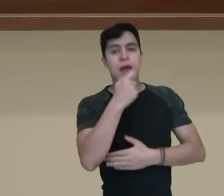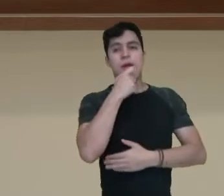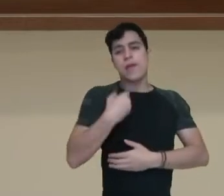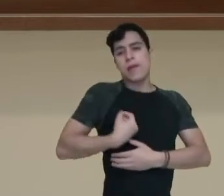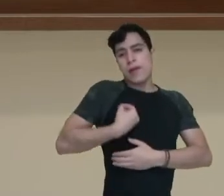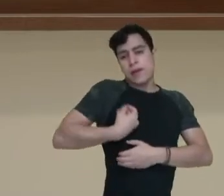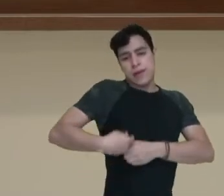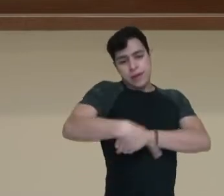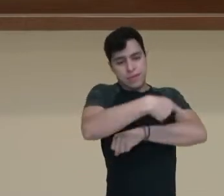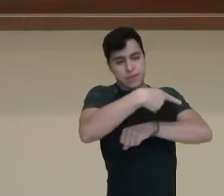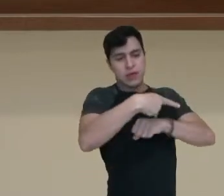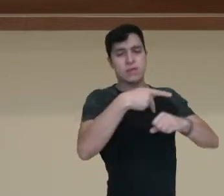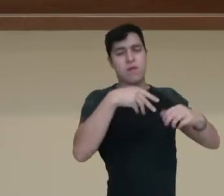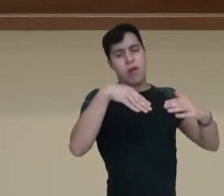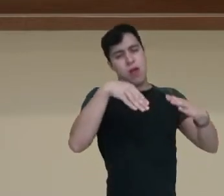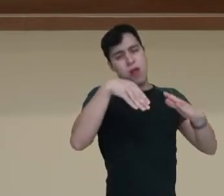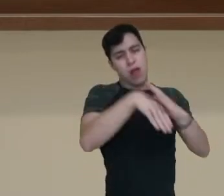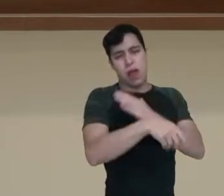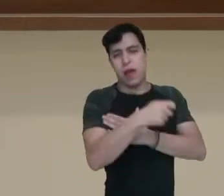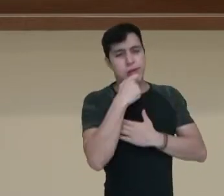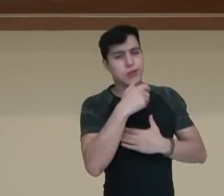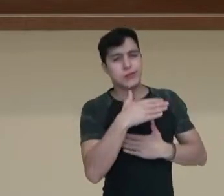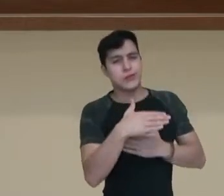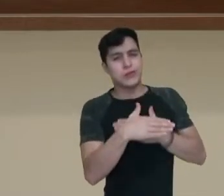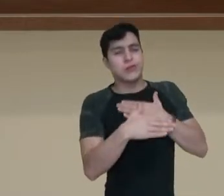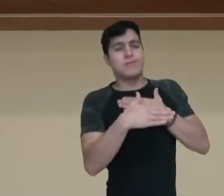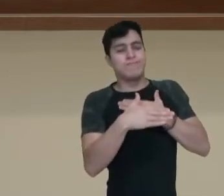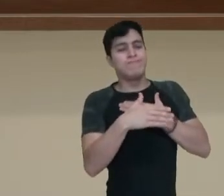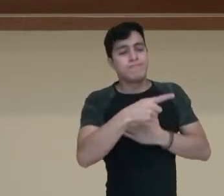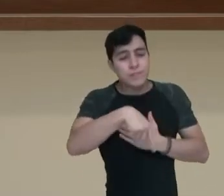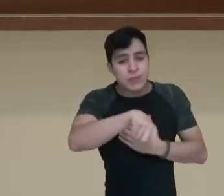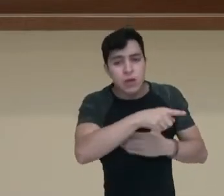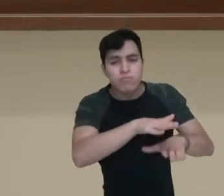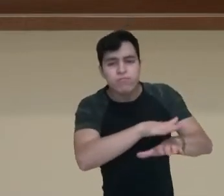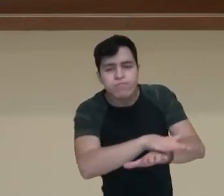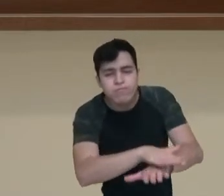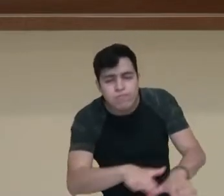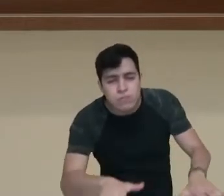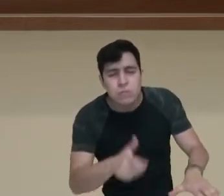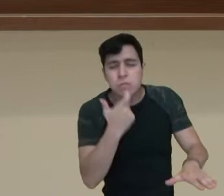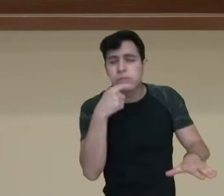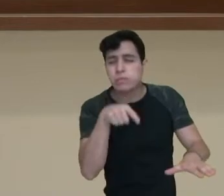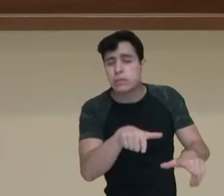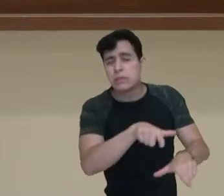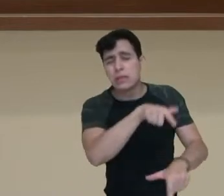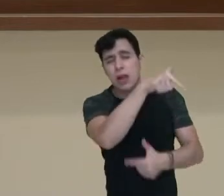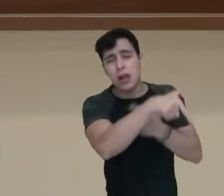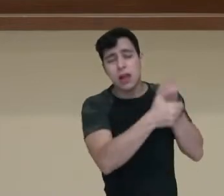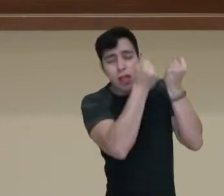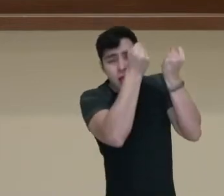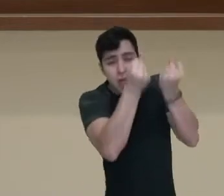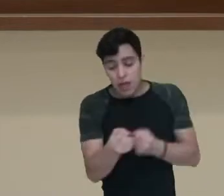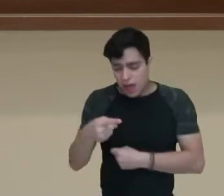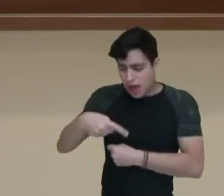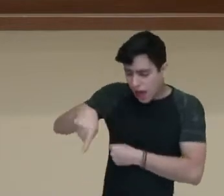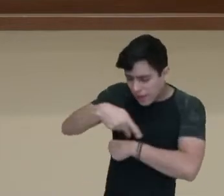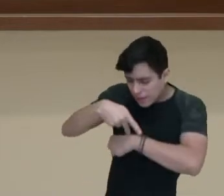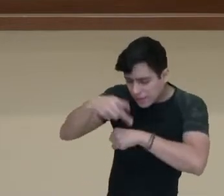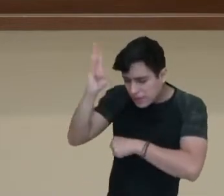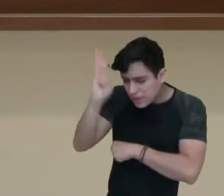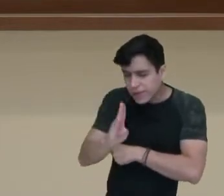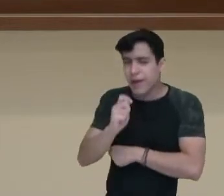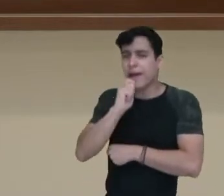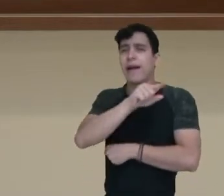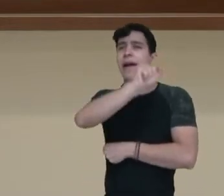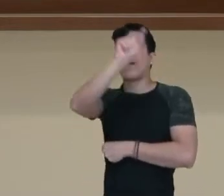menor desenvolvimento que o nosso, que tem crianças muito jovens que trabalham muito. O nosso país ainda tem também crianças que